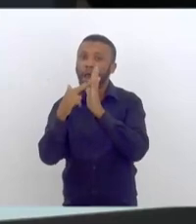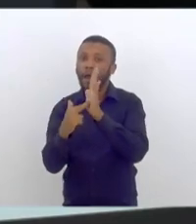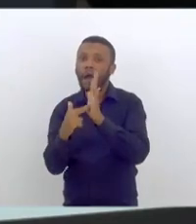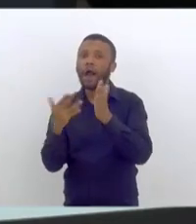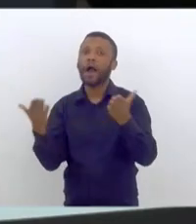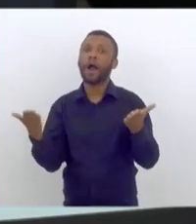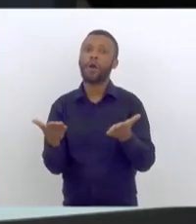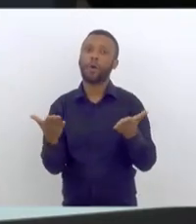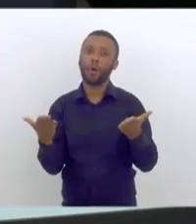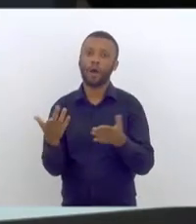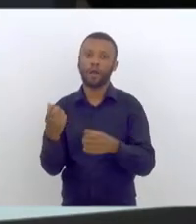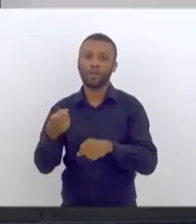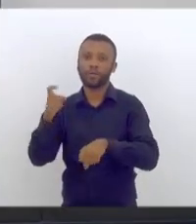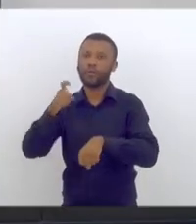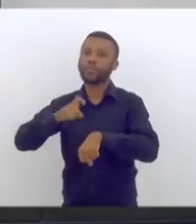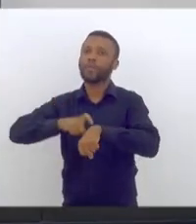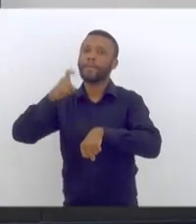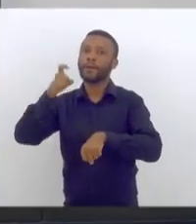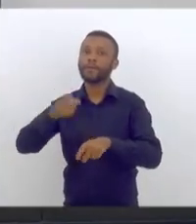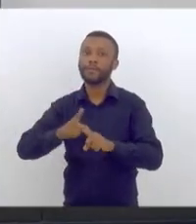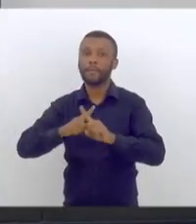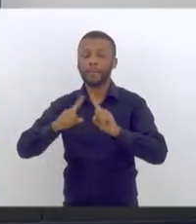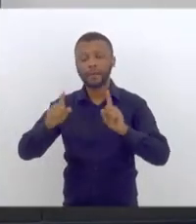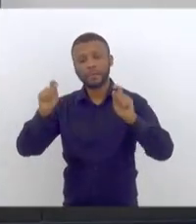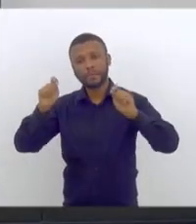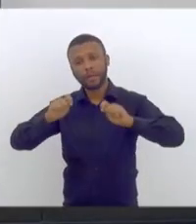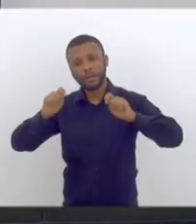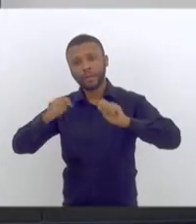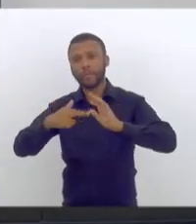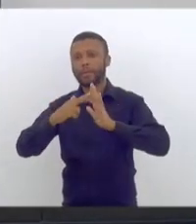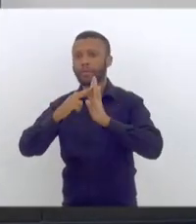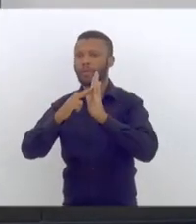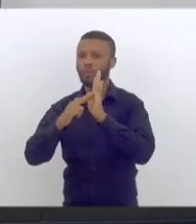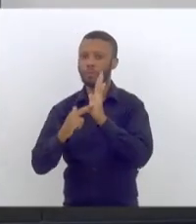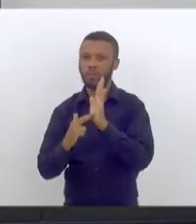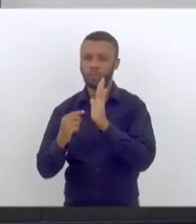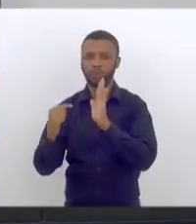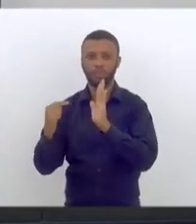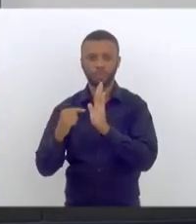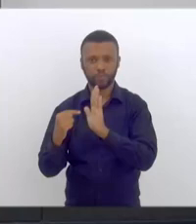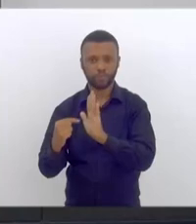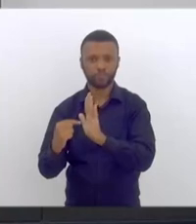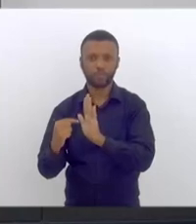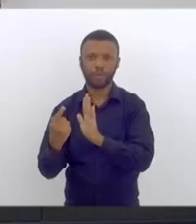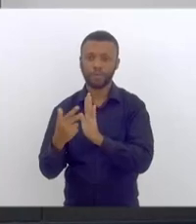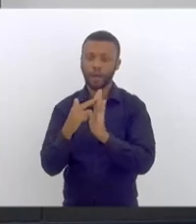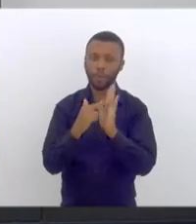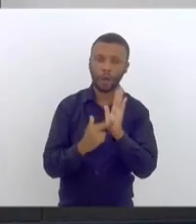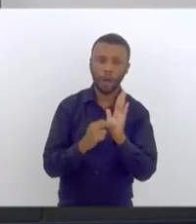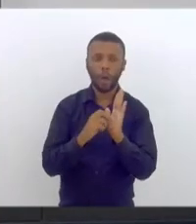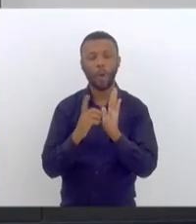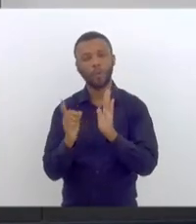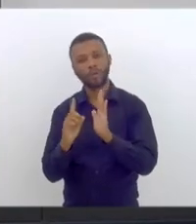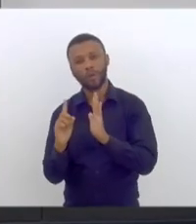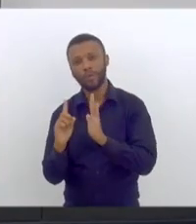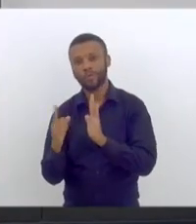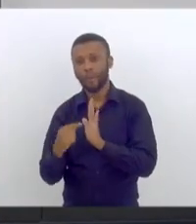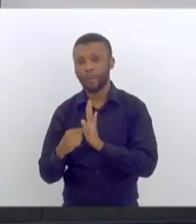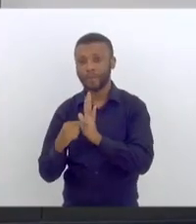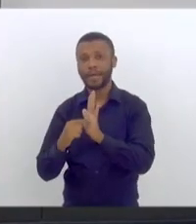nesse momento mas é para regulamentar não vai regulamentar nada